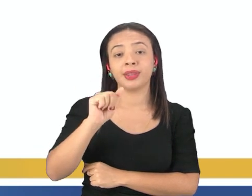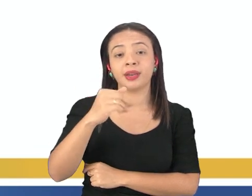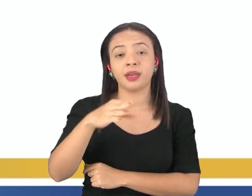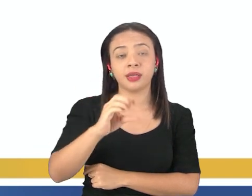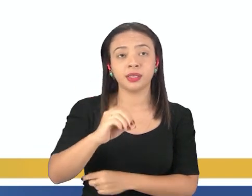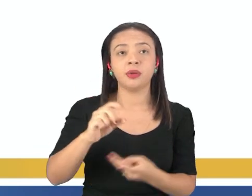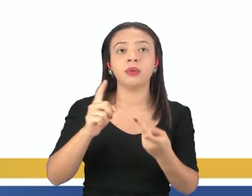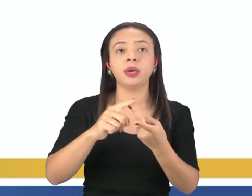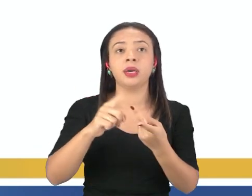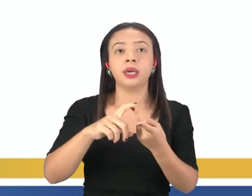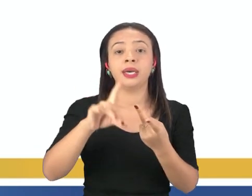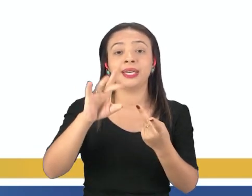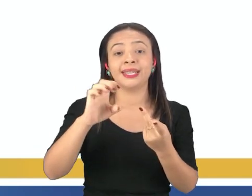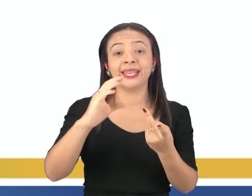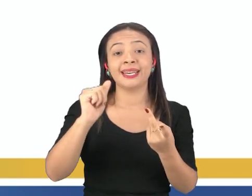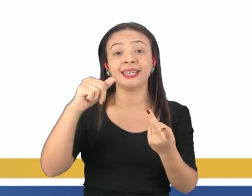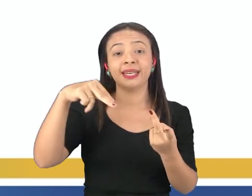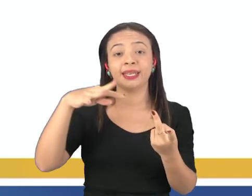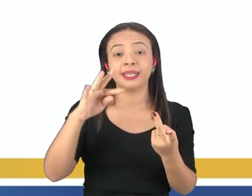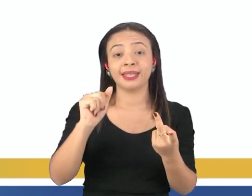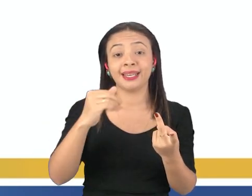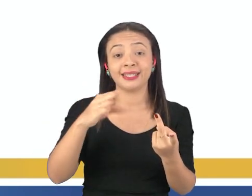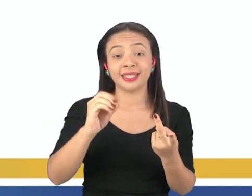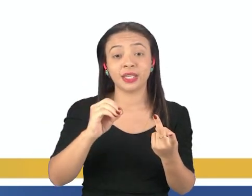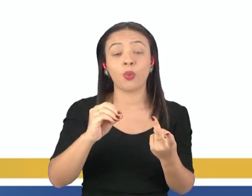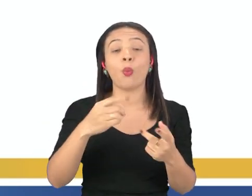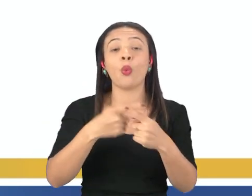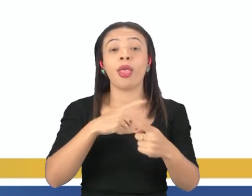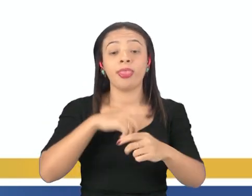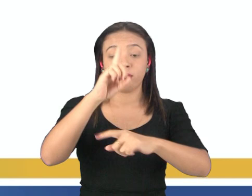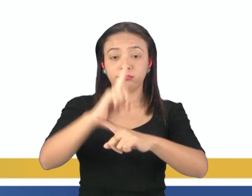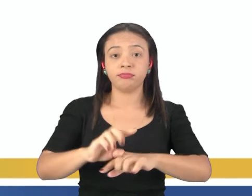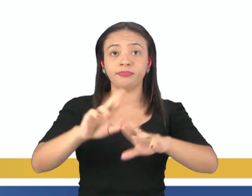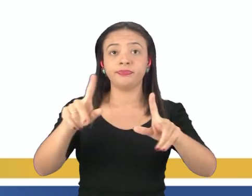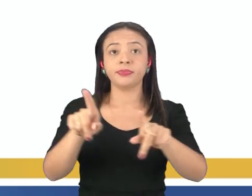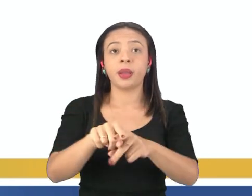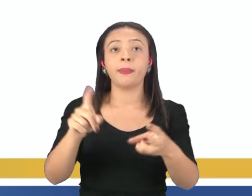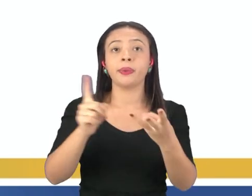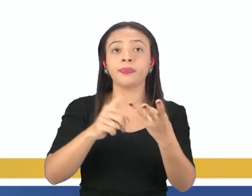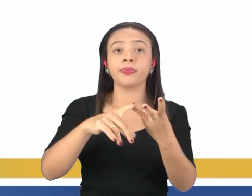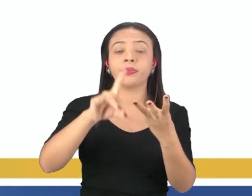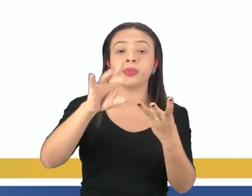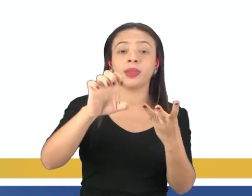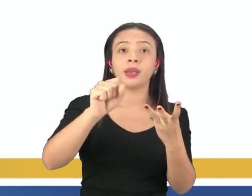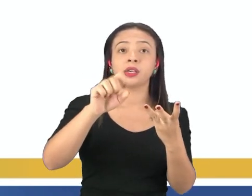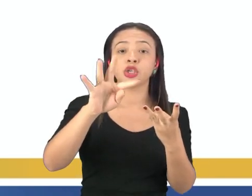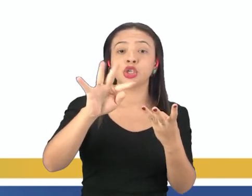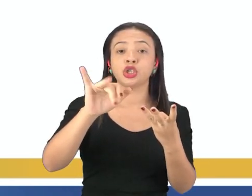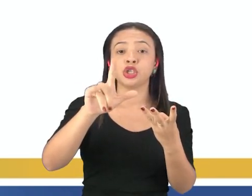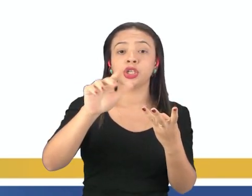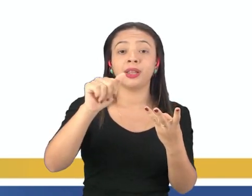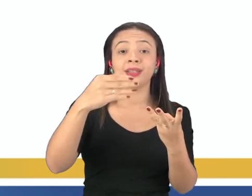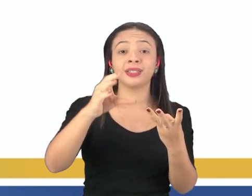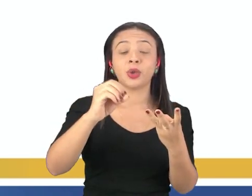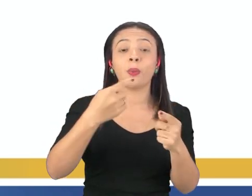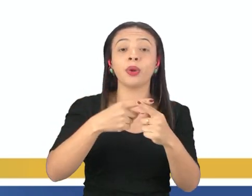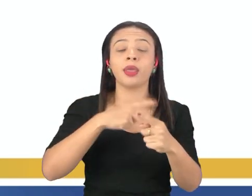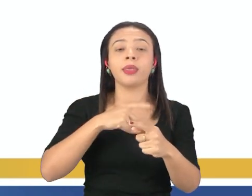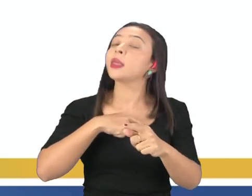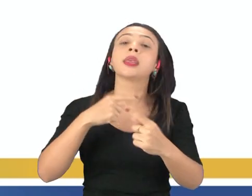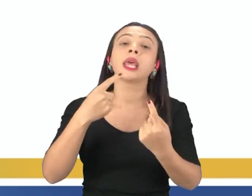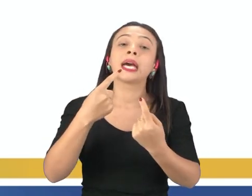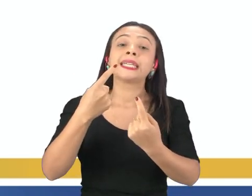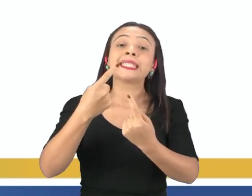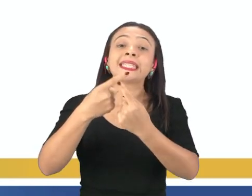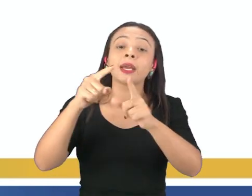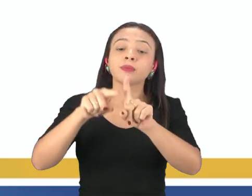decantação, onde eu tenho aí densidades diferentes acontecendo, e a destilação, que envolve aí tempos de ebulição diferentes, para